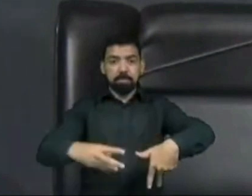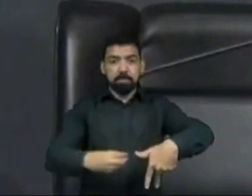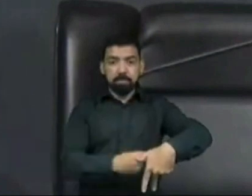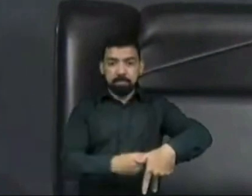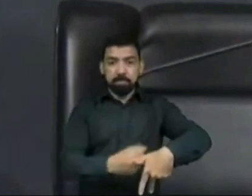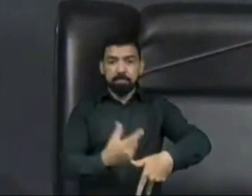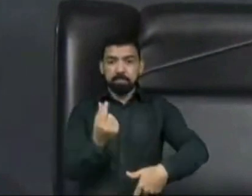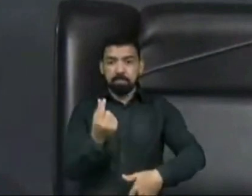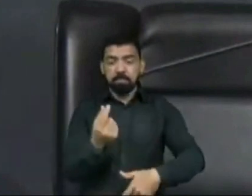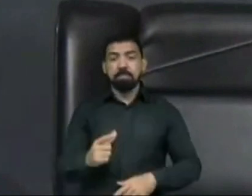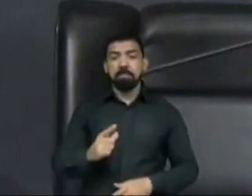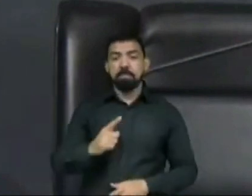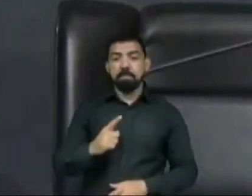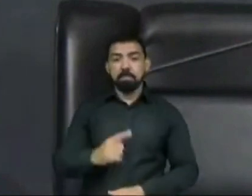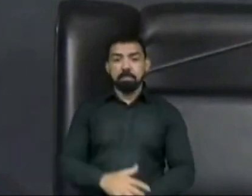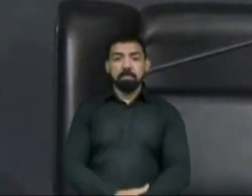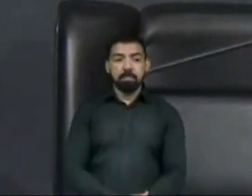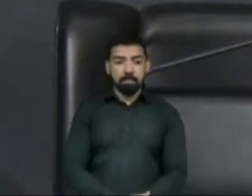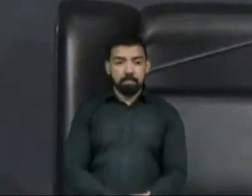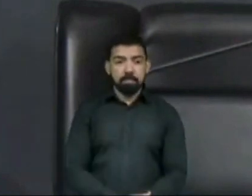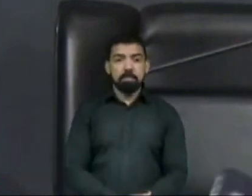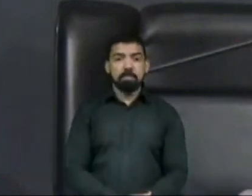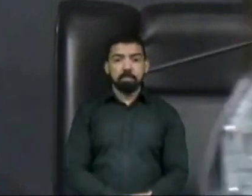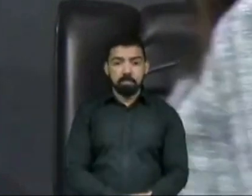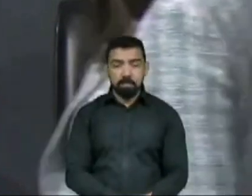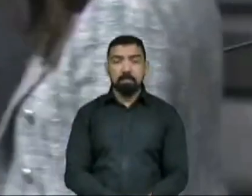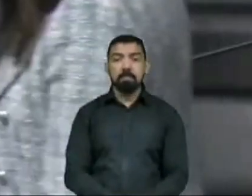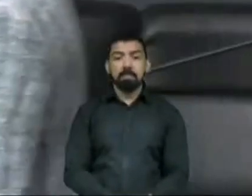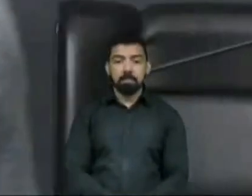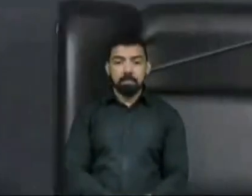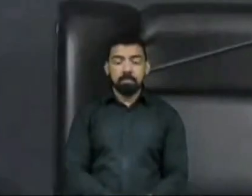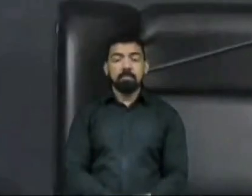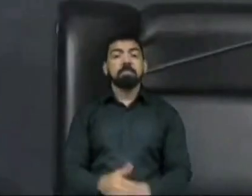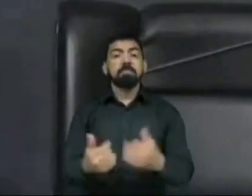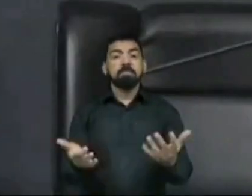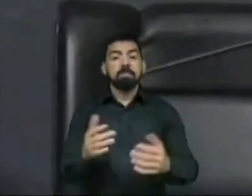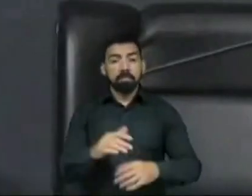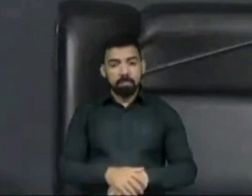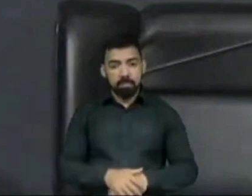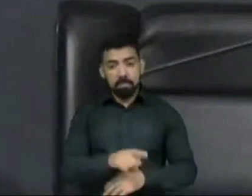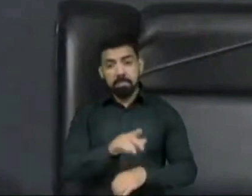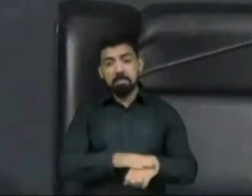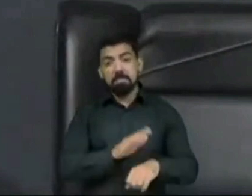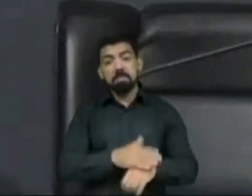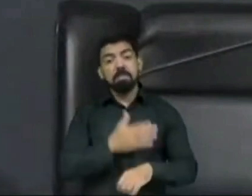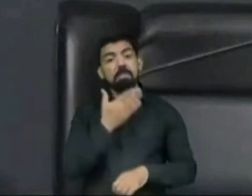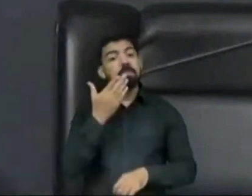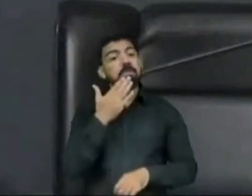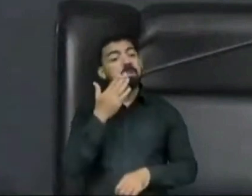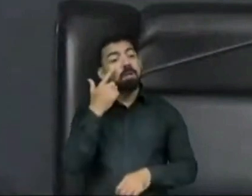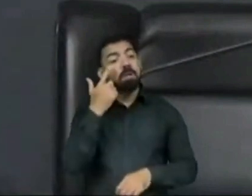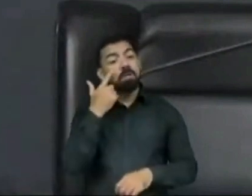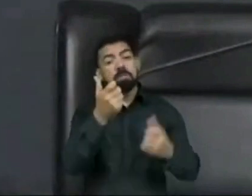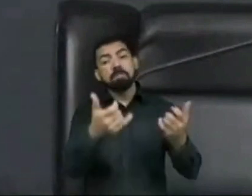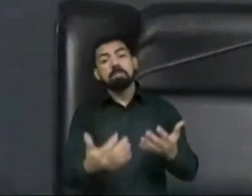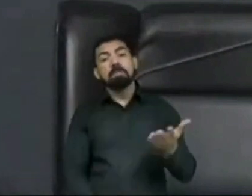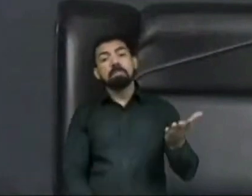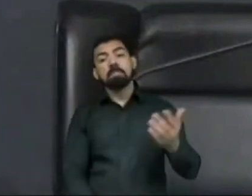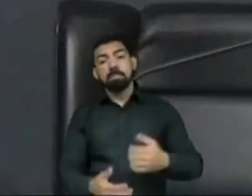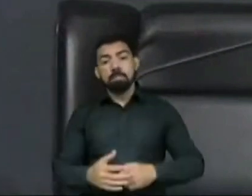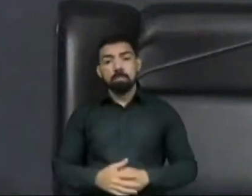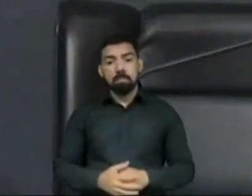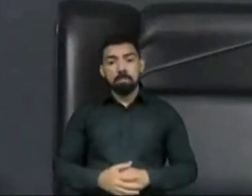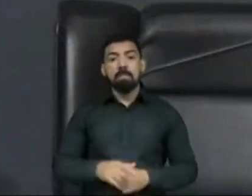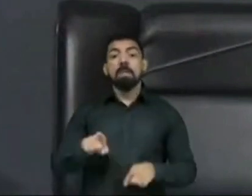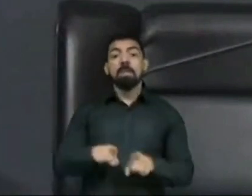Era importante que o PL e os seus deputados explicassem a cocaína que